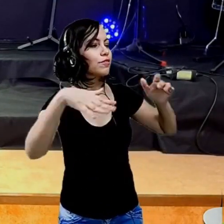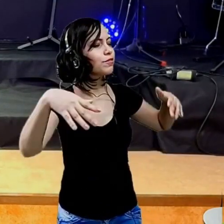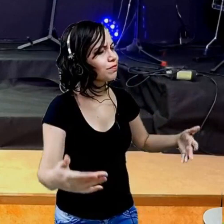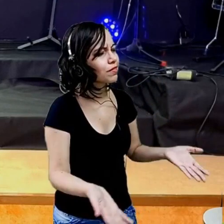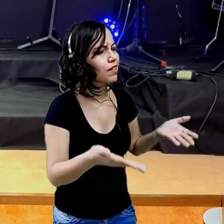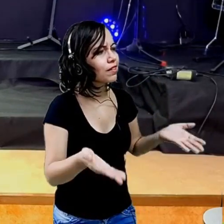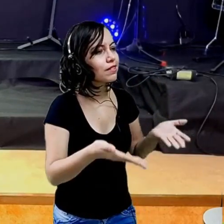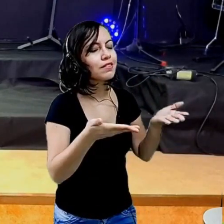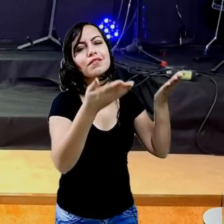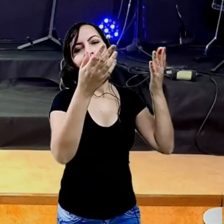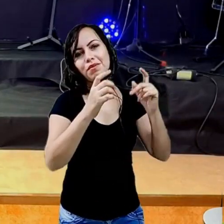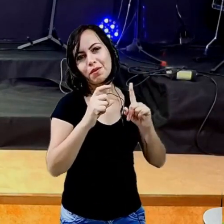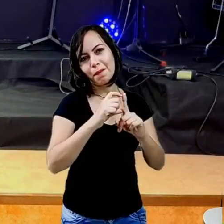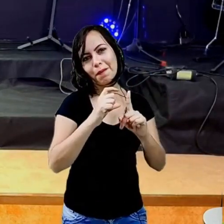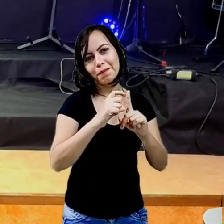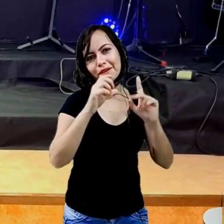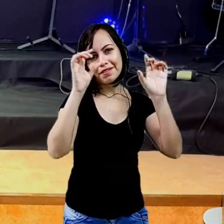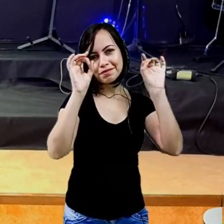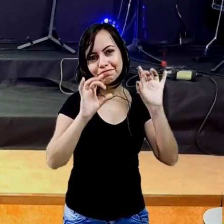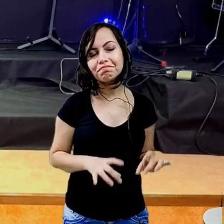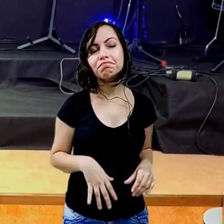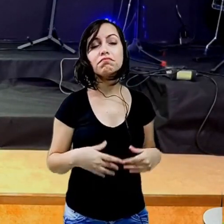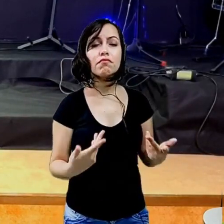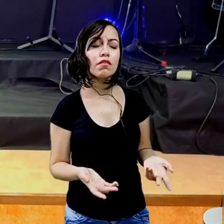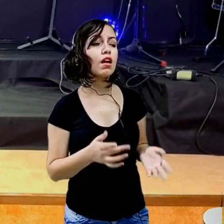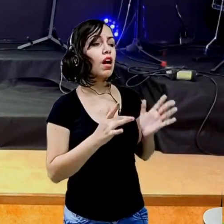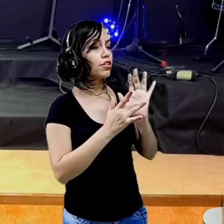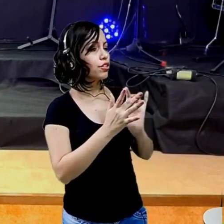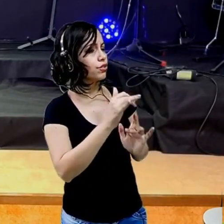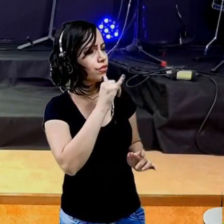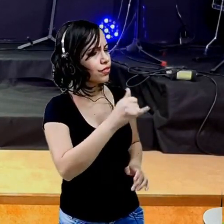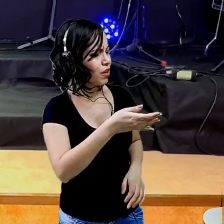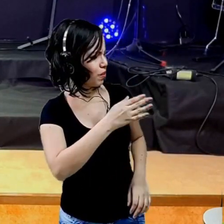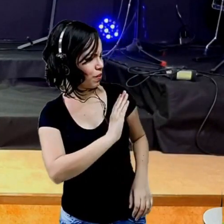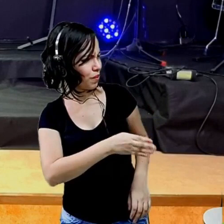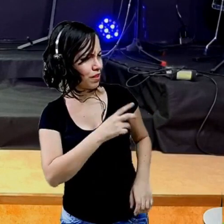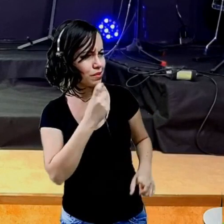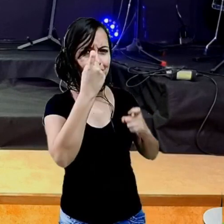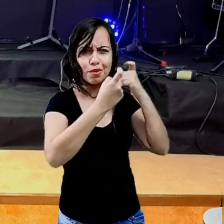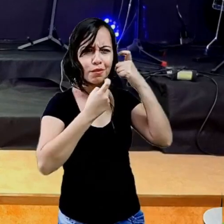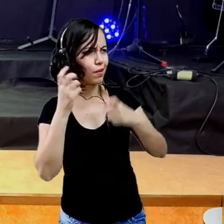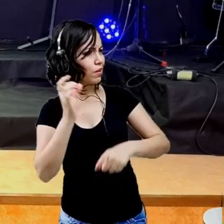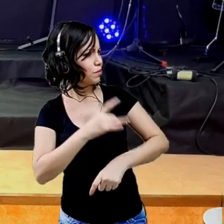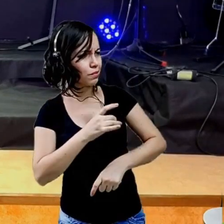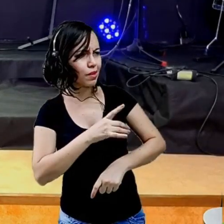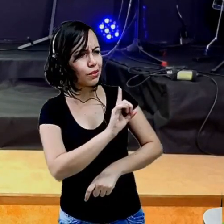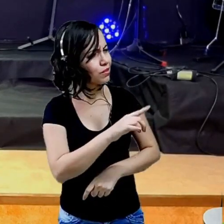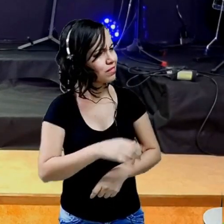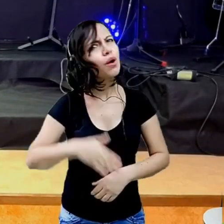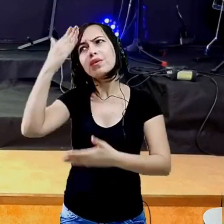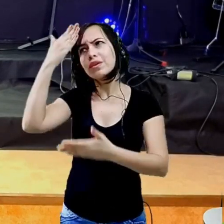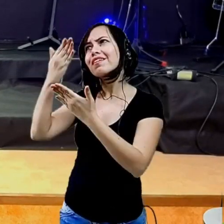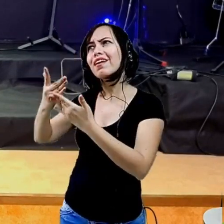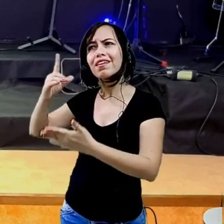com esta palavra, começando dizendo: olha, não se turbe o vosso coração. Crede em Deus,